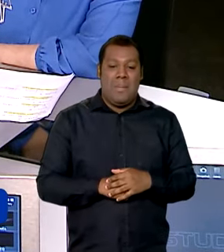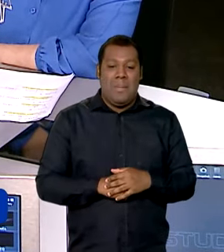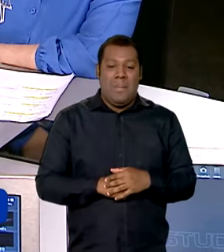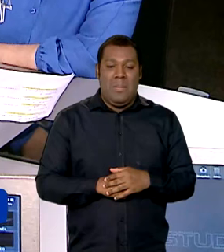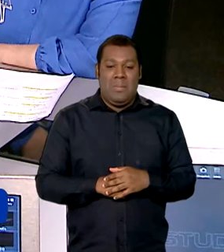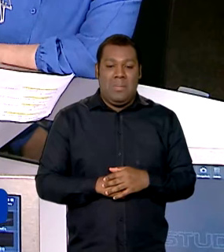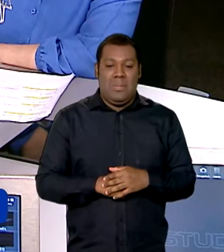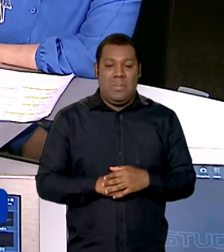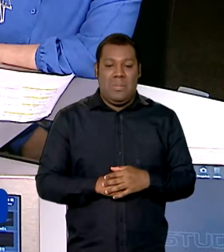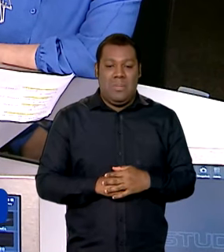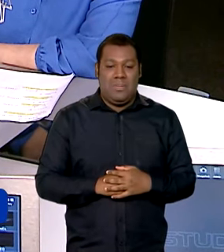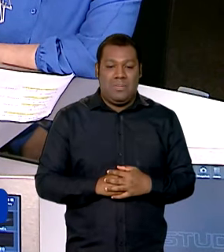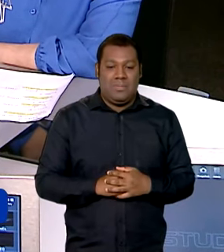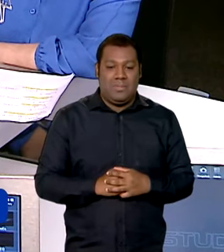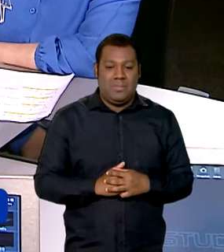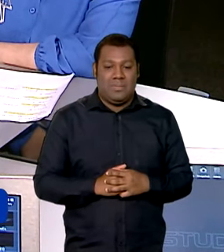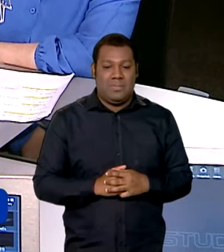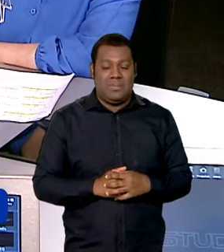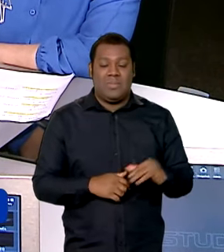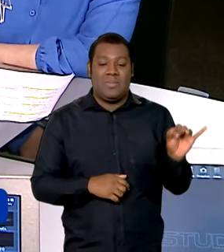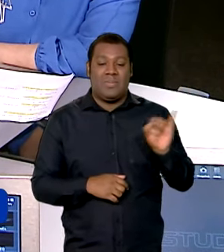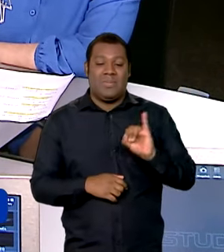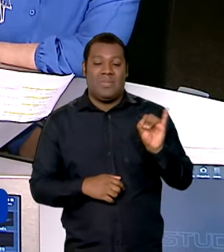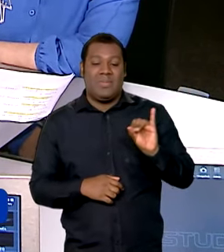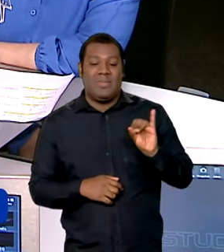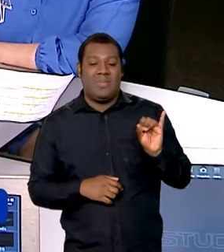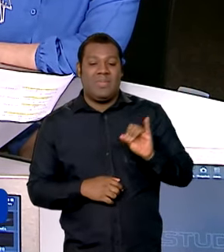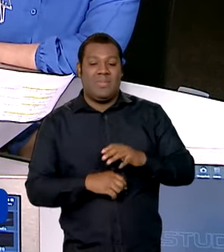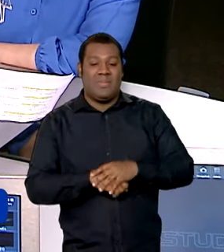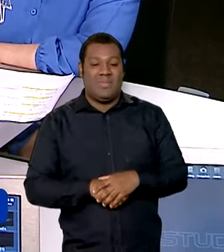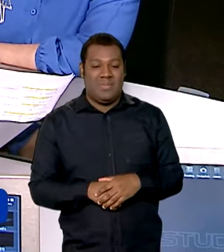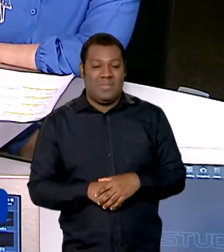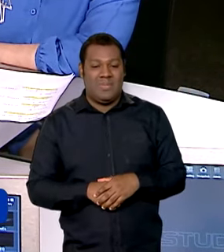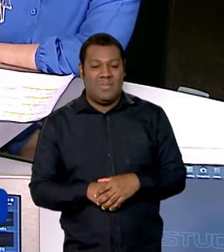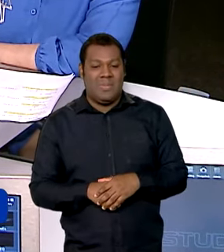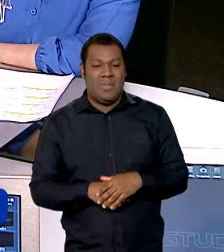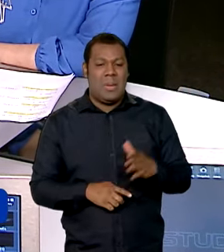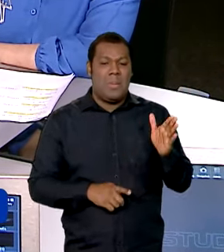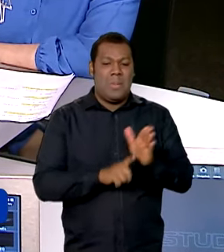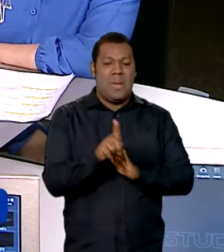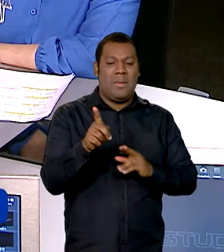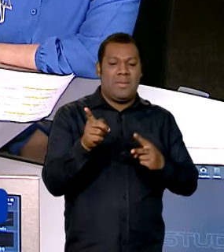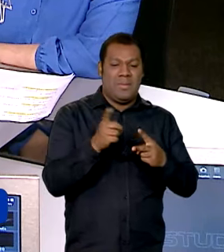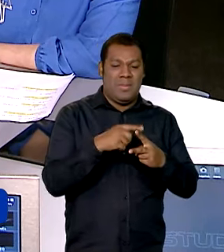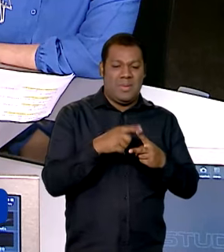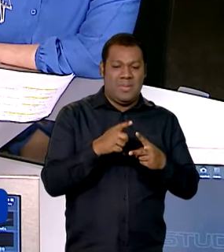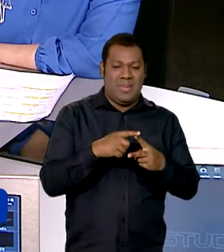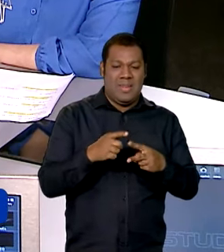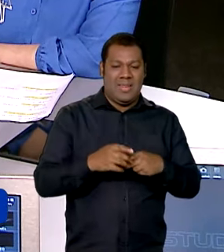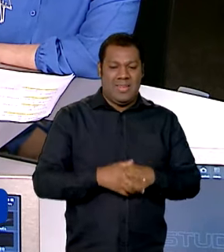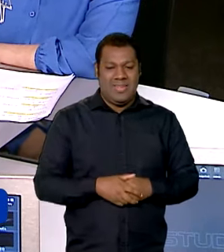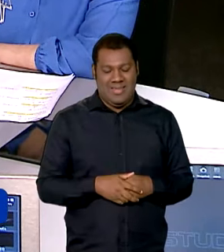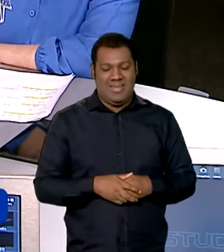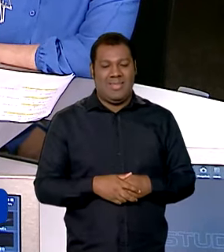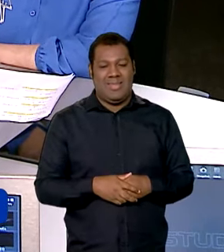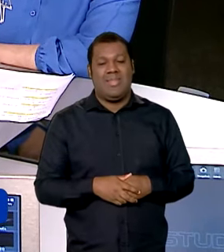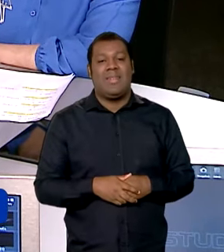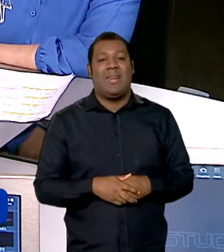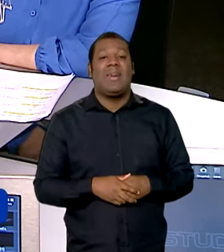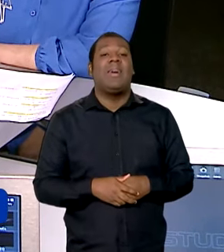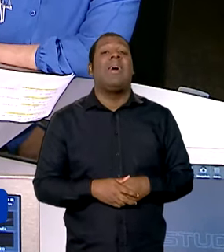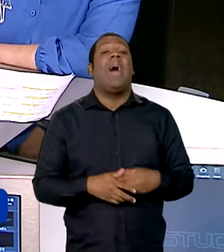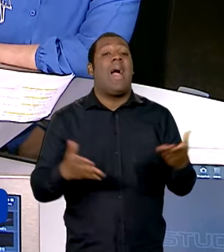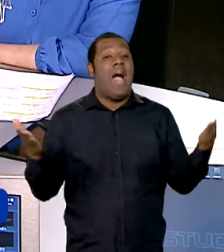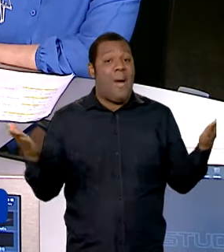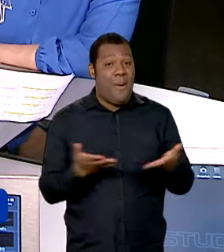é o João tá no Oi João PED João Pedro Qual foi a segunda perg tava falando mas acho que tava fechado o canal tava fechado agora a